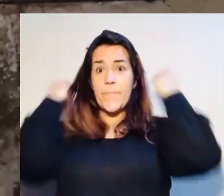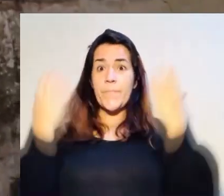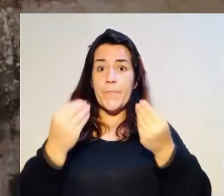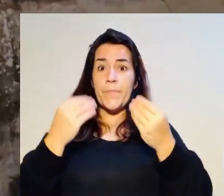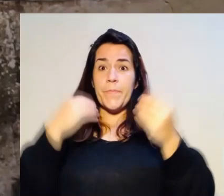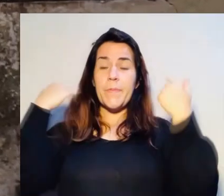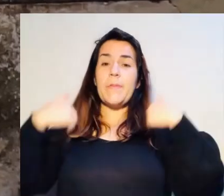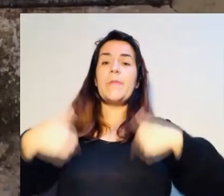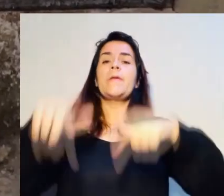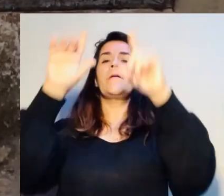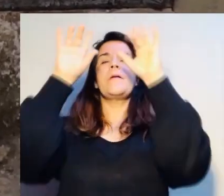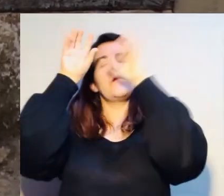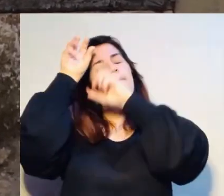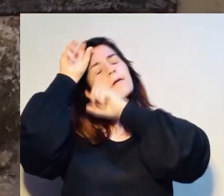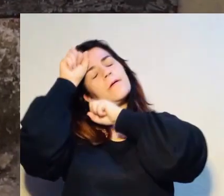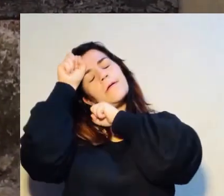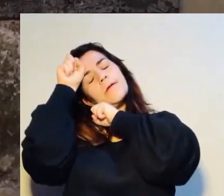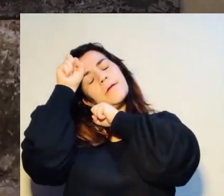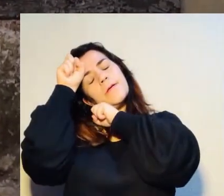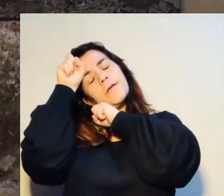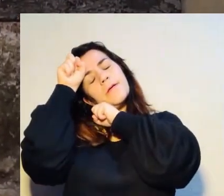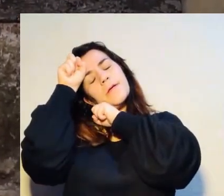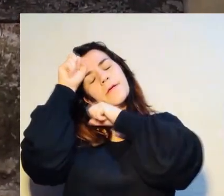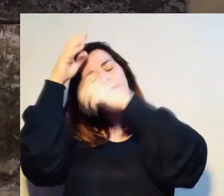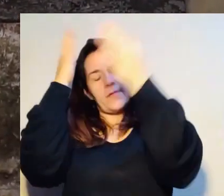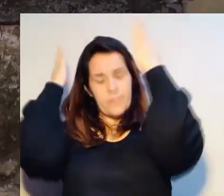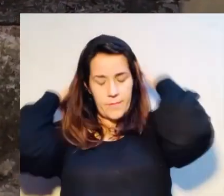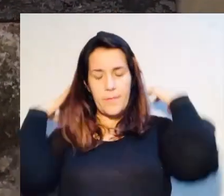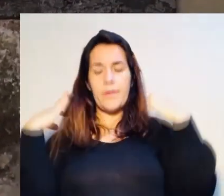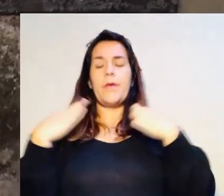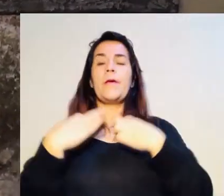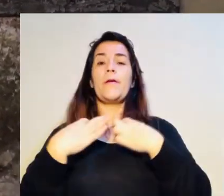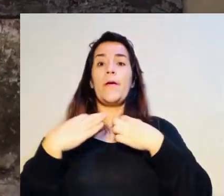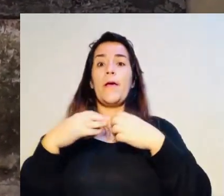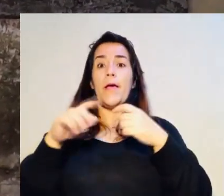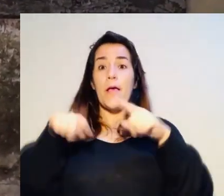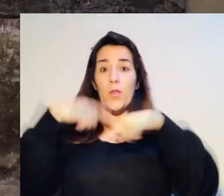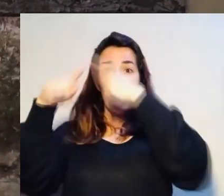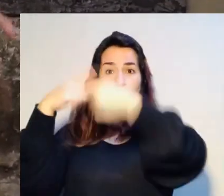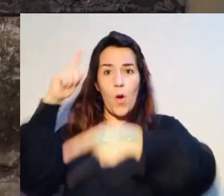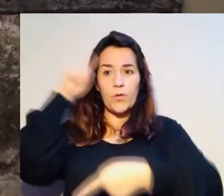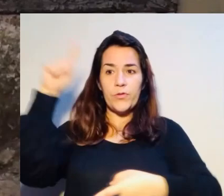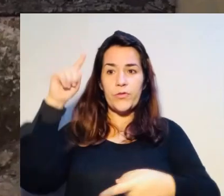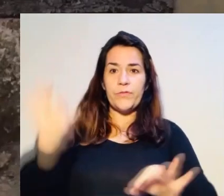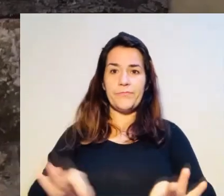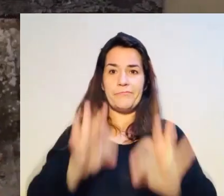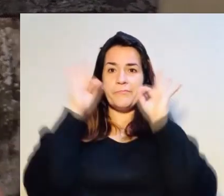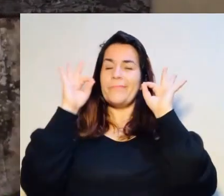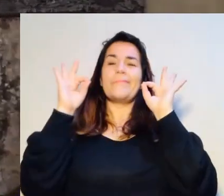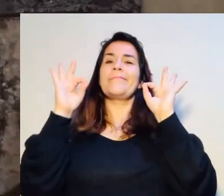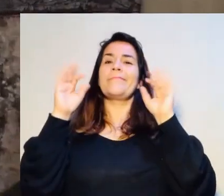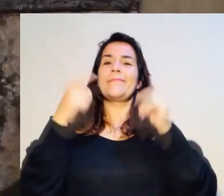ervinha. Enfaixa e dorme às 8 horas ali, com aquela faixinha. E no outro dia, não tem mais